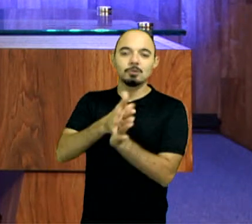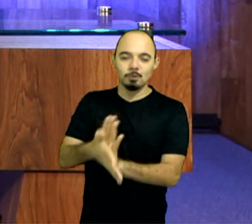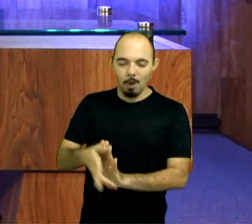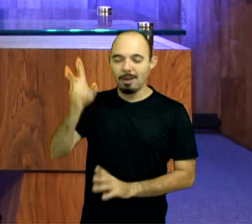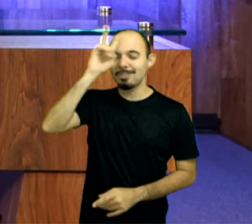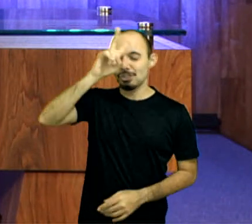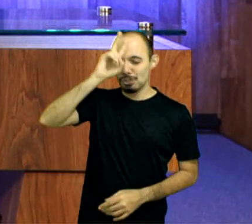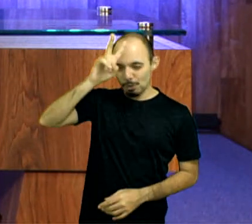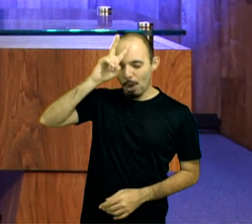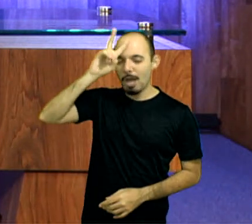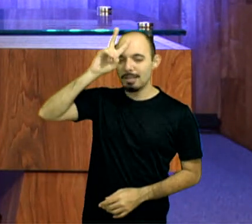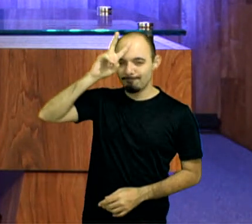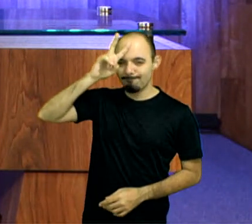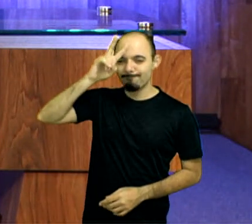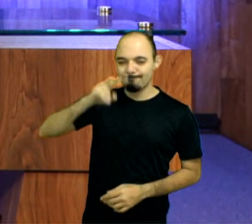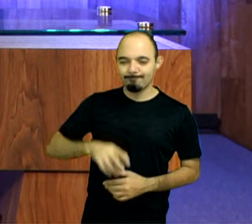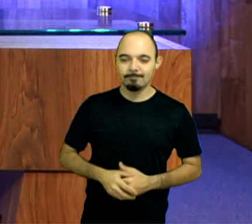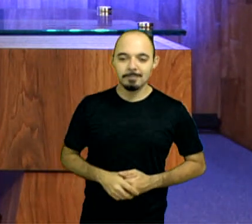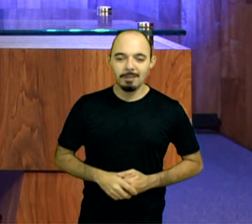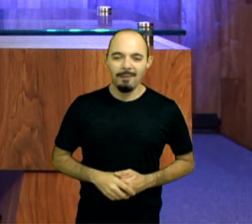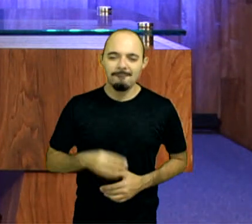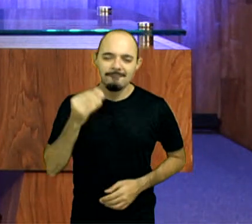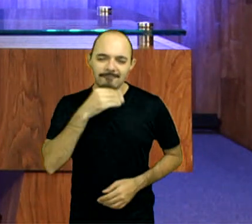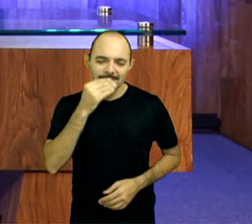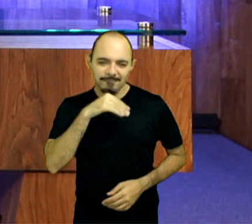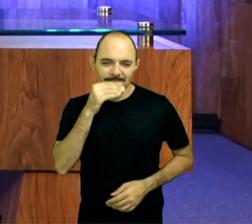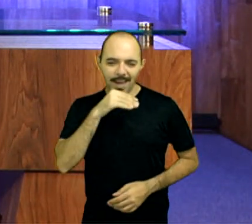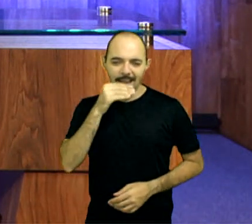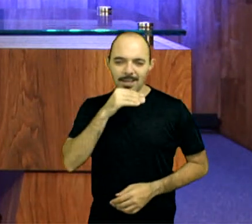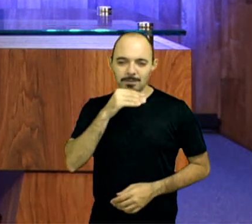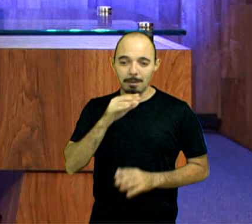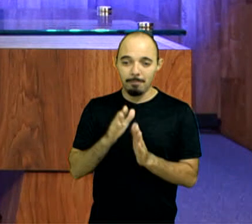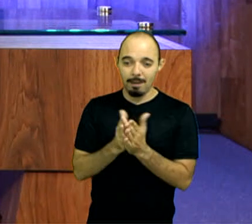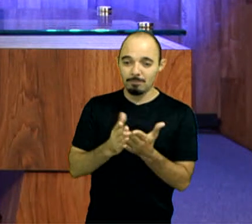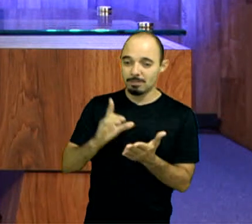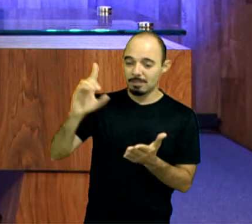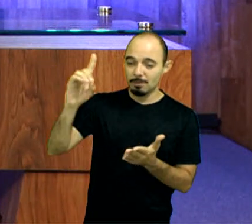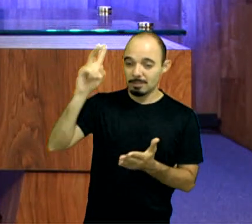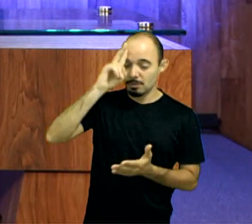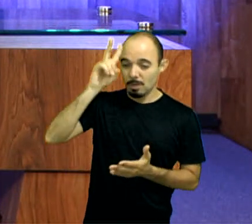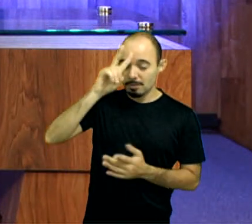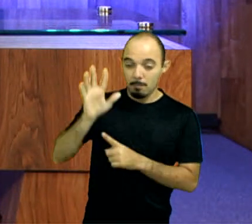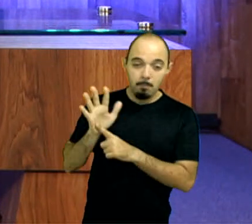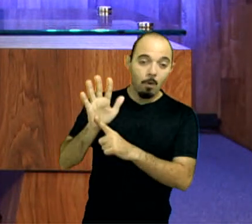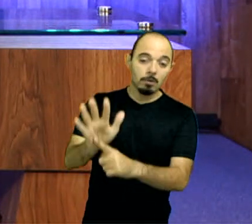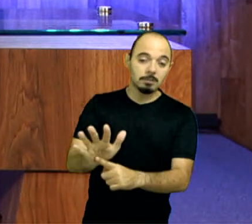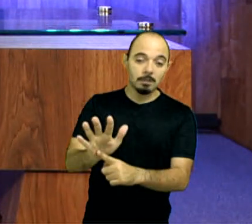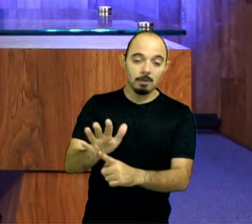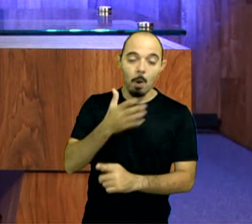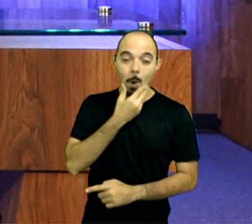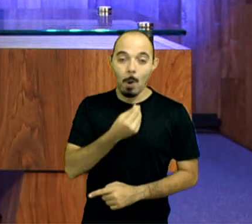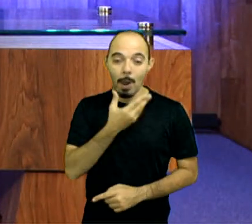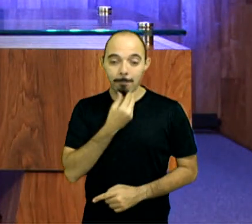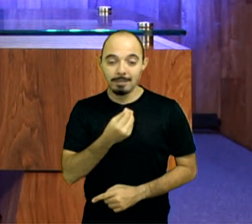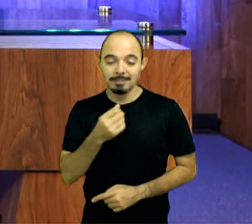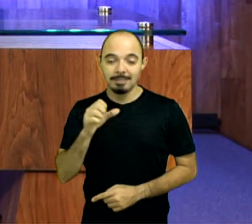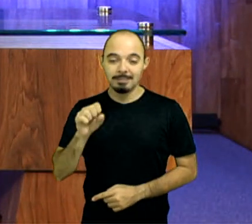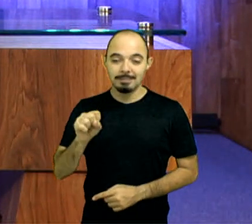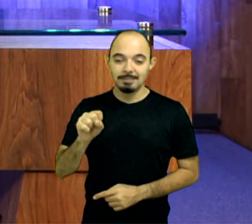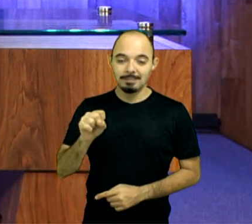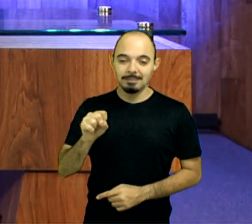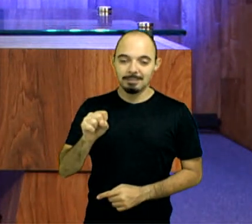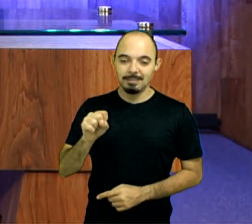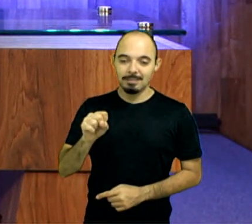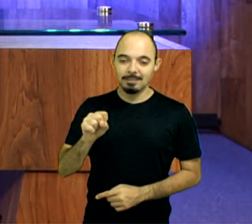fraqueza. Um dos personagens que a palavra de Deus nos conta é Sansão. Sansão foi um homem